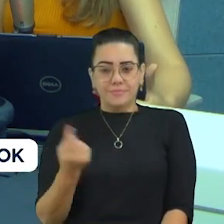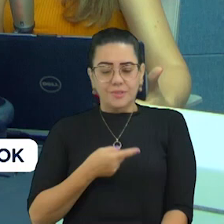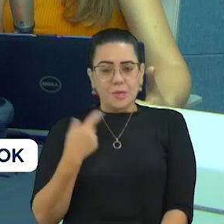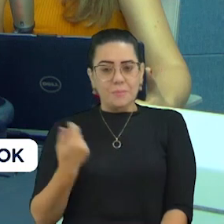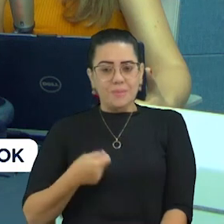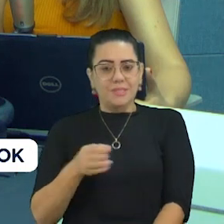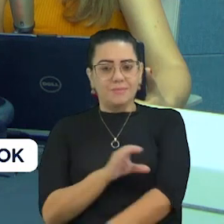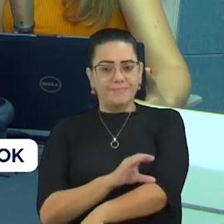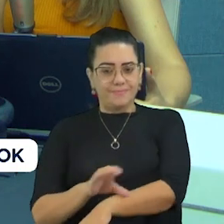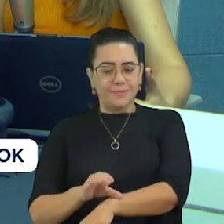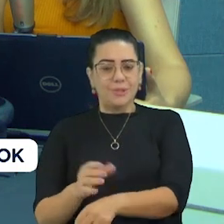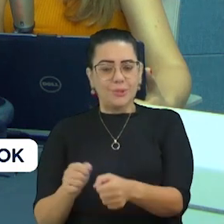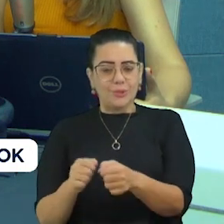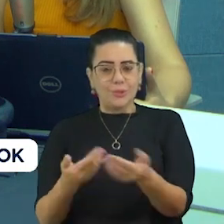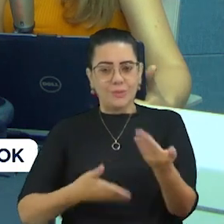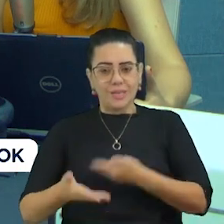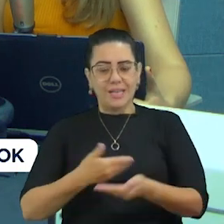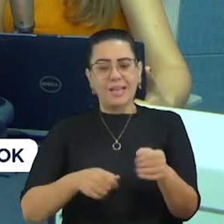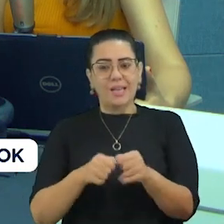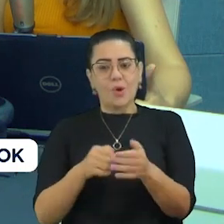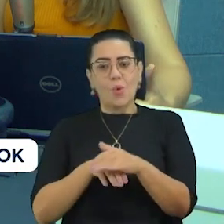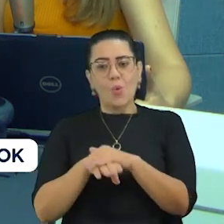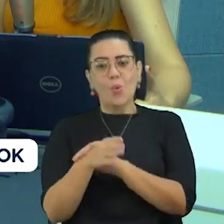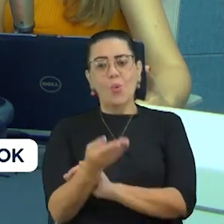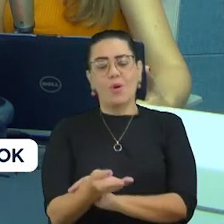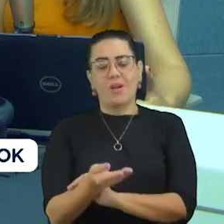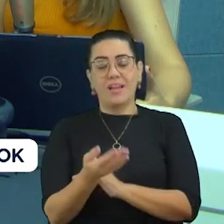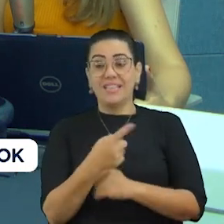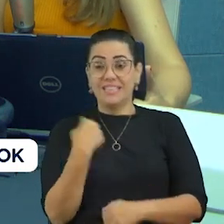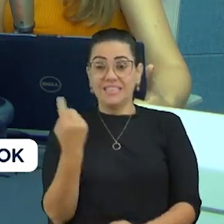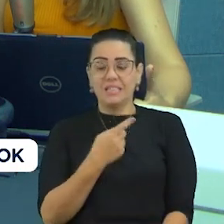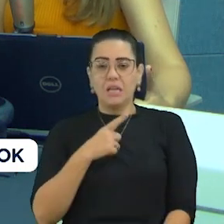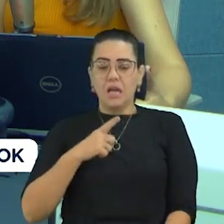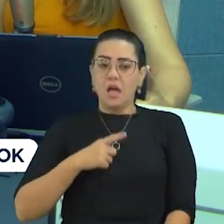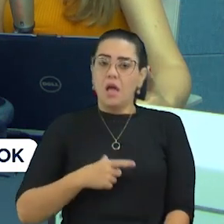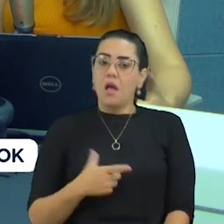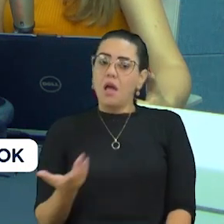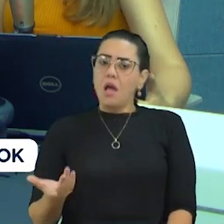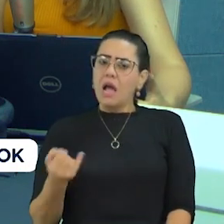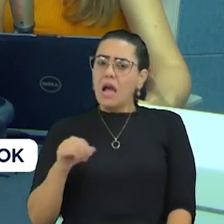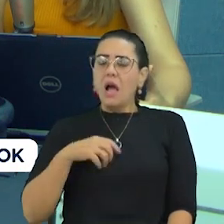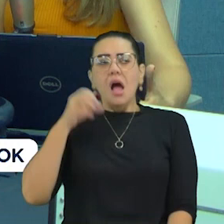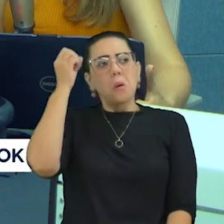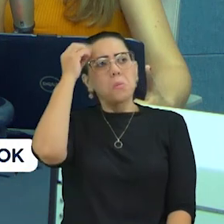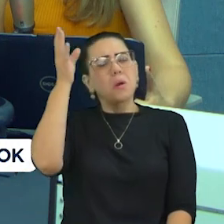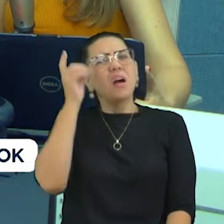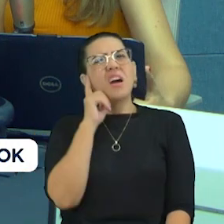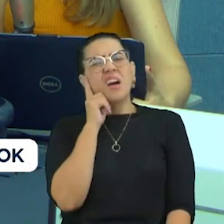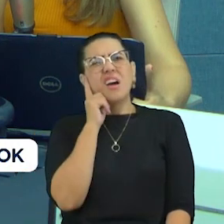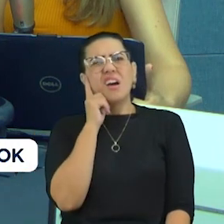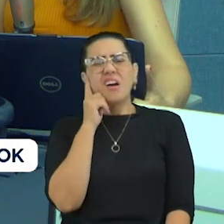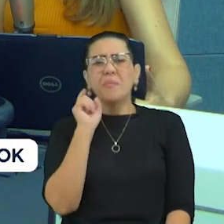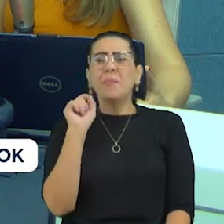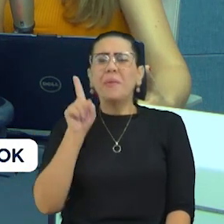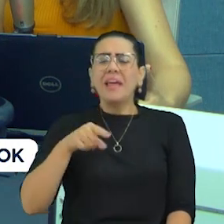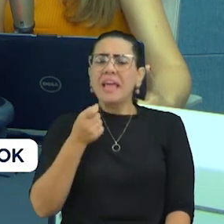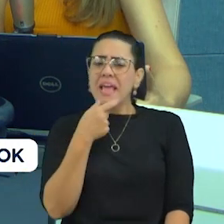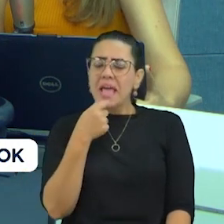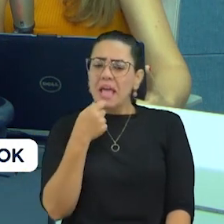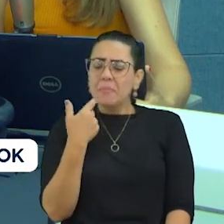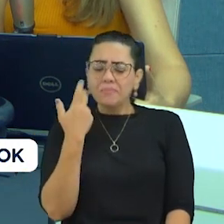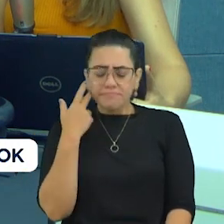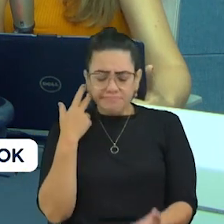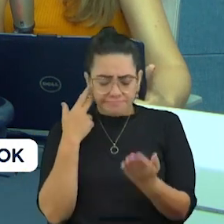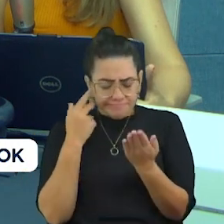nossa guardar as medicações. E qual que é o problema disso? Uma é você não lembrar mais para que serve a medicação. Você olha para